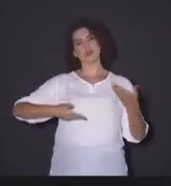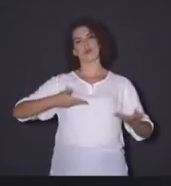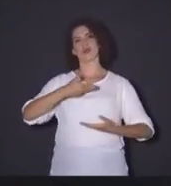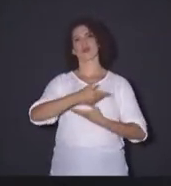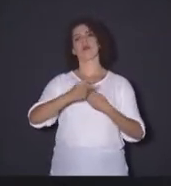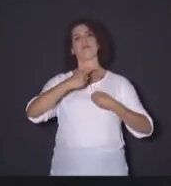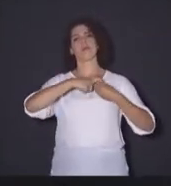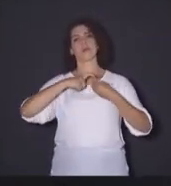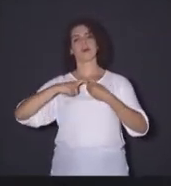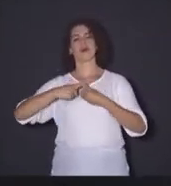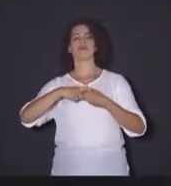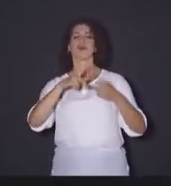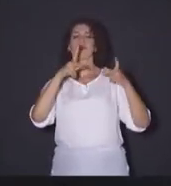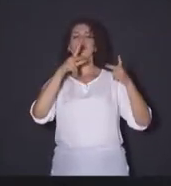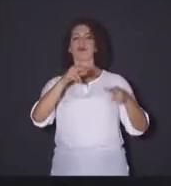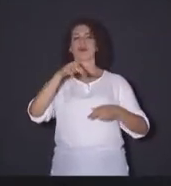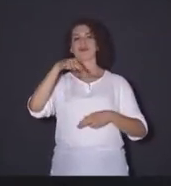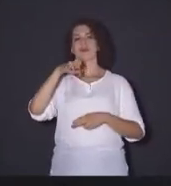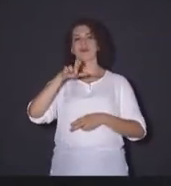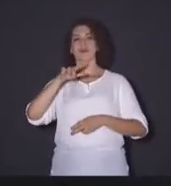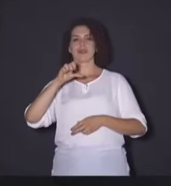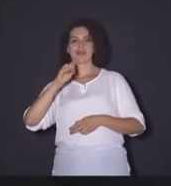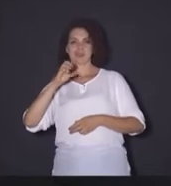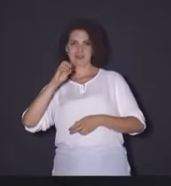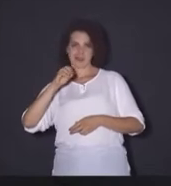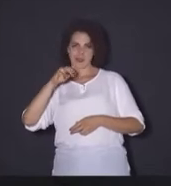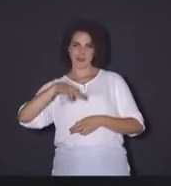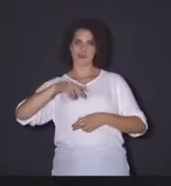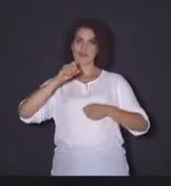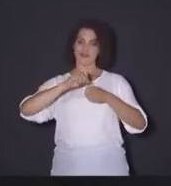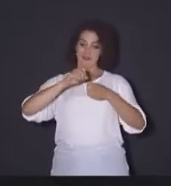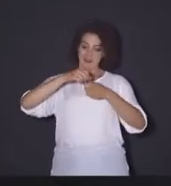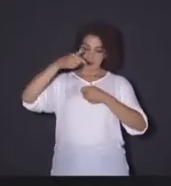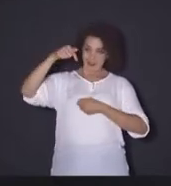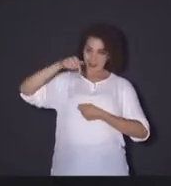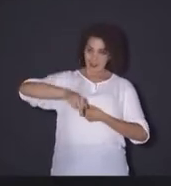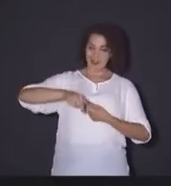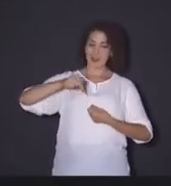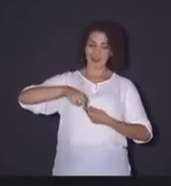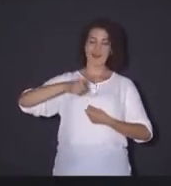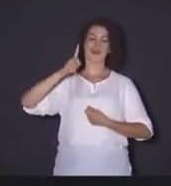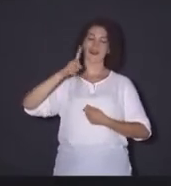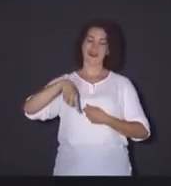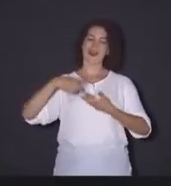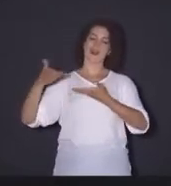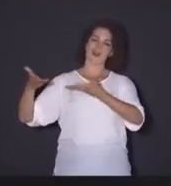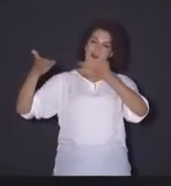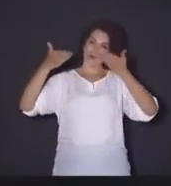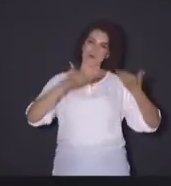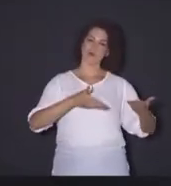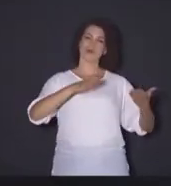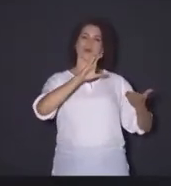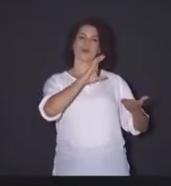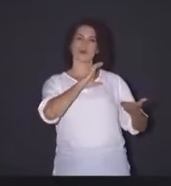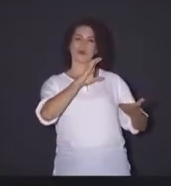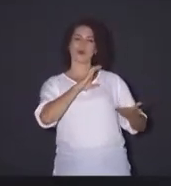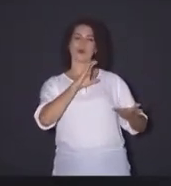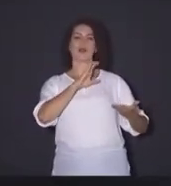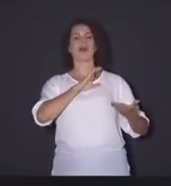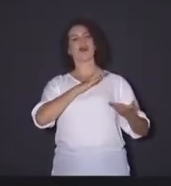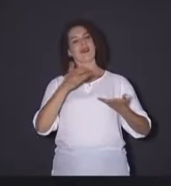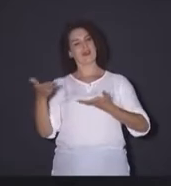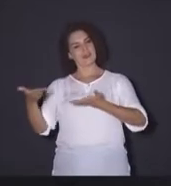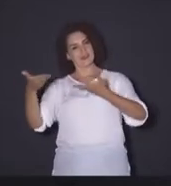acho que por exemplo que o nelson pretto faz no polêmicas contemporâneas caminha muito nessa direção é convidar muitos colegas amarra as pessoas